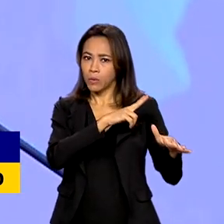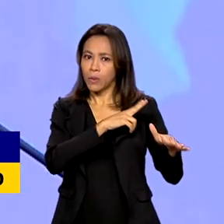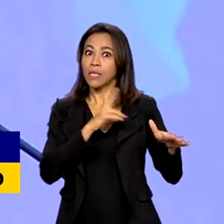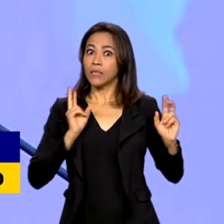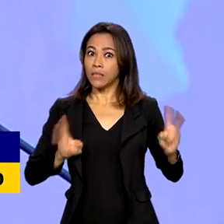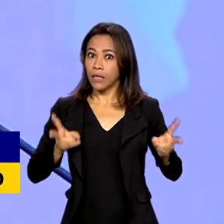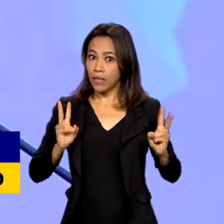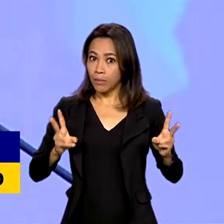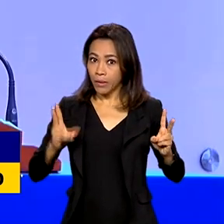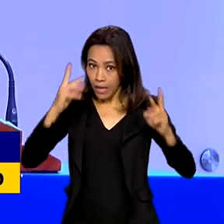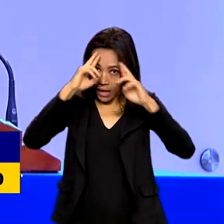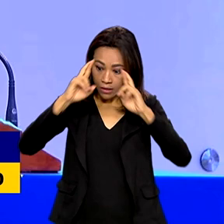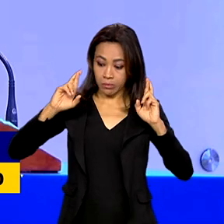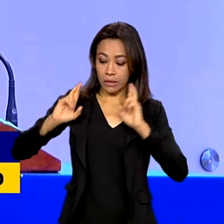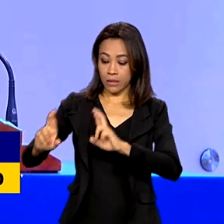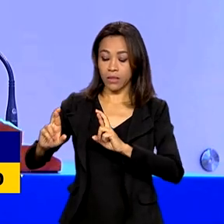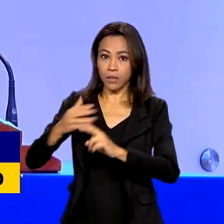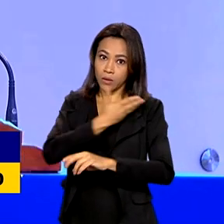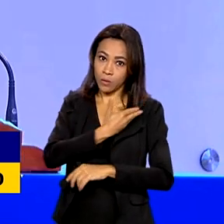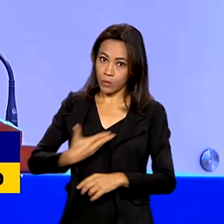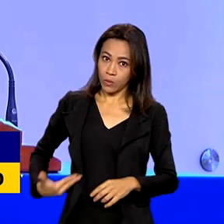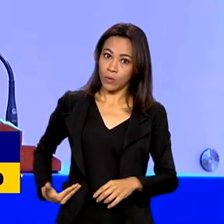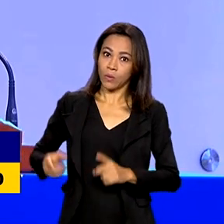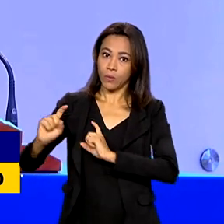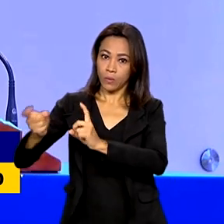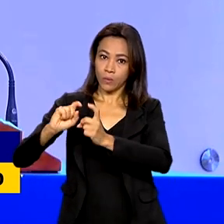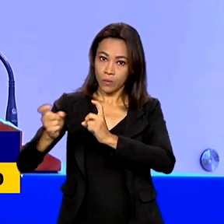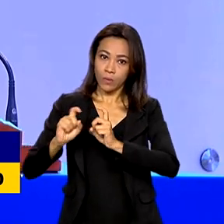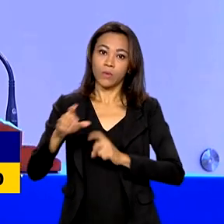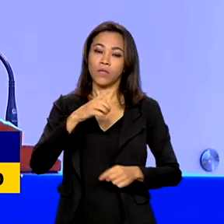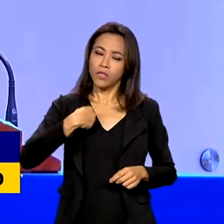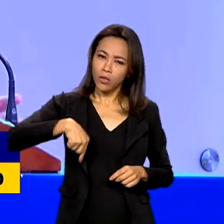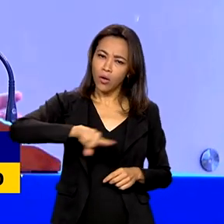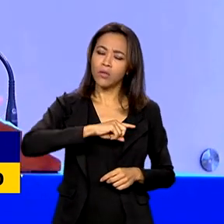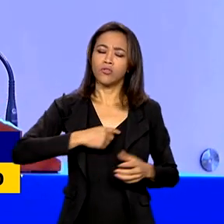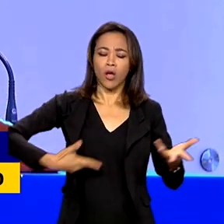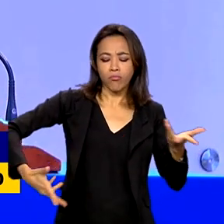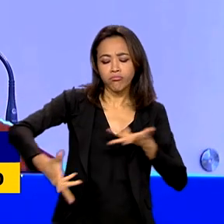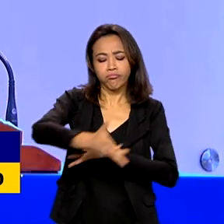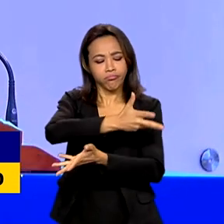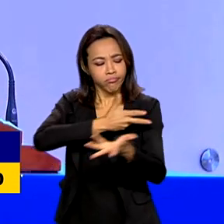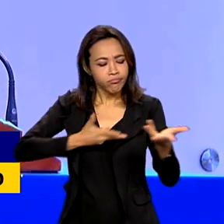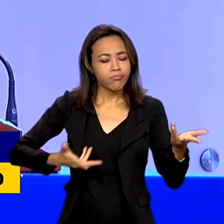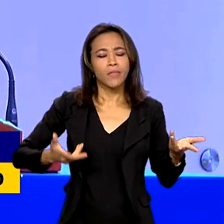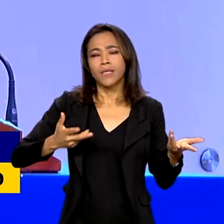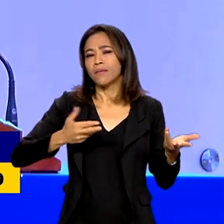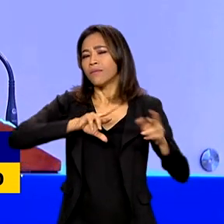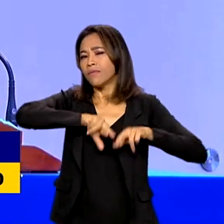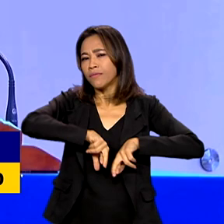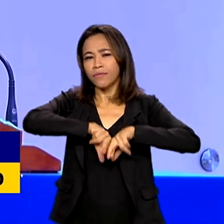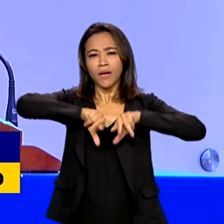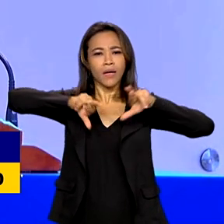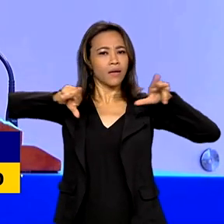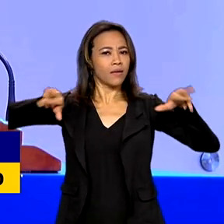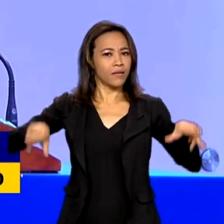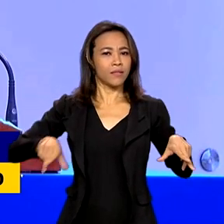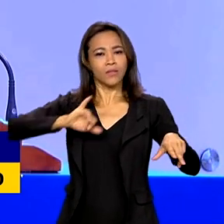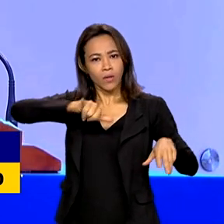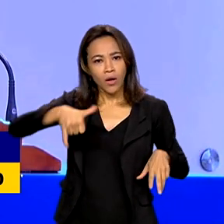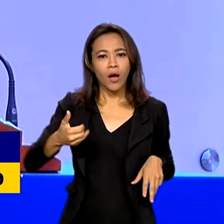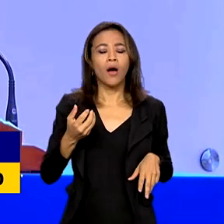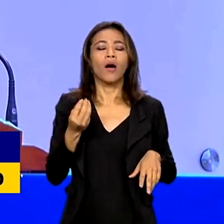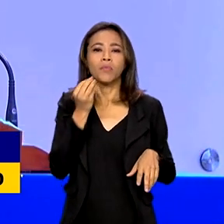autoridade das coisas públicas e ao mesmo tempo convivendo, como nós mesmos convivemos já com diversas oportunidades com